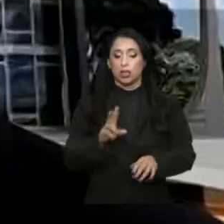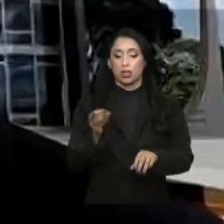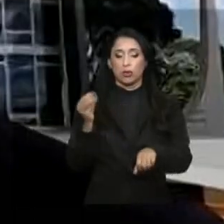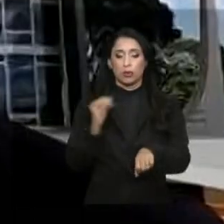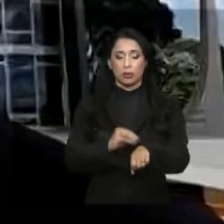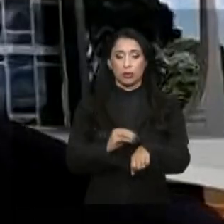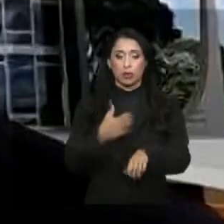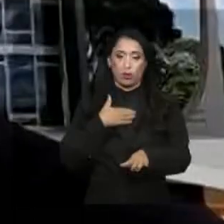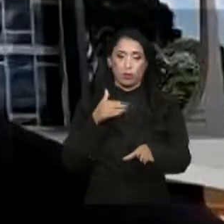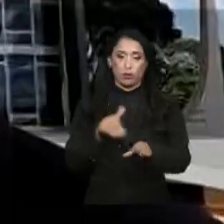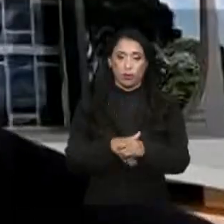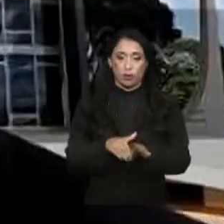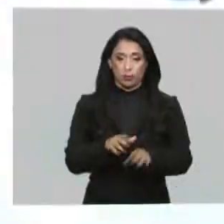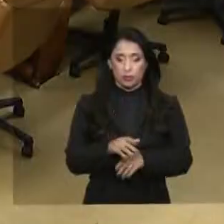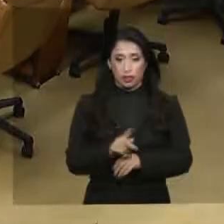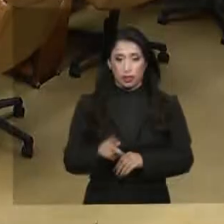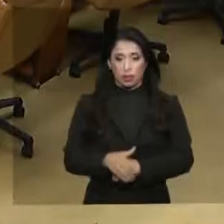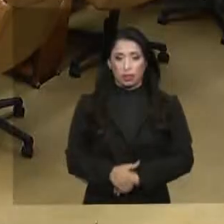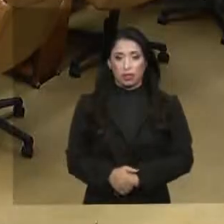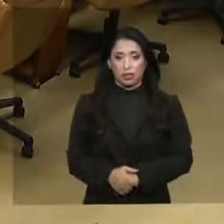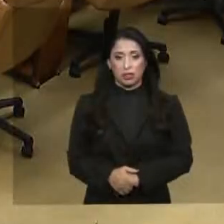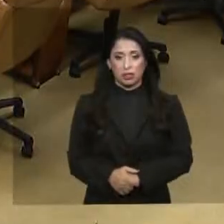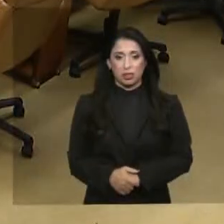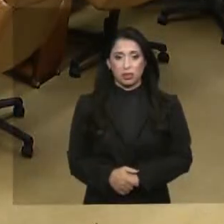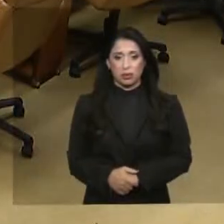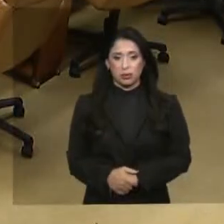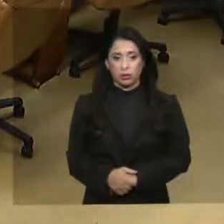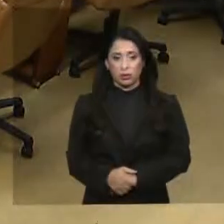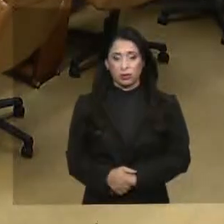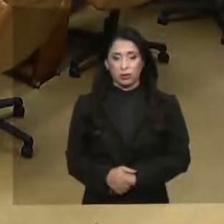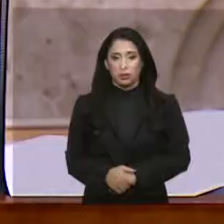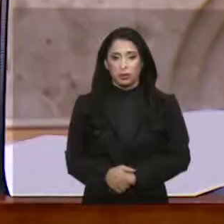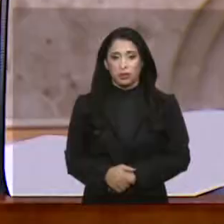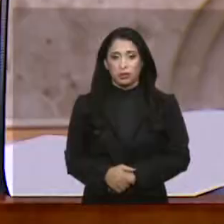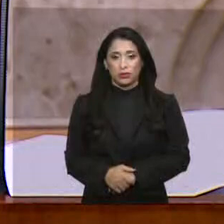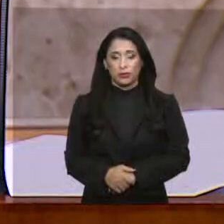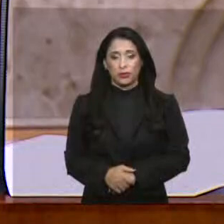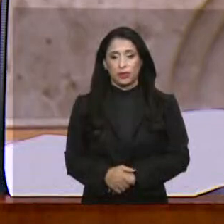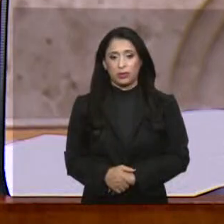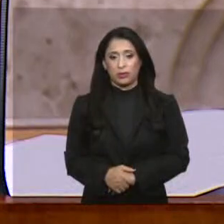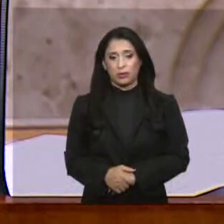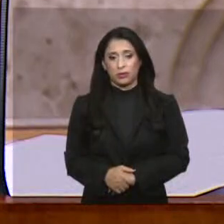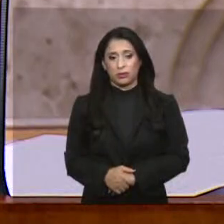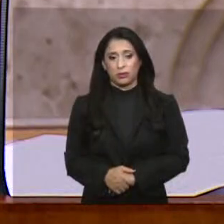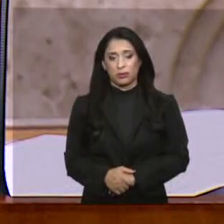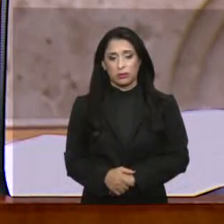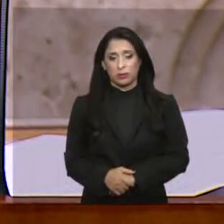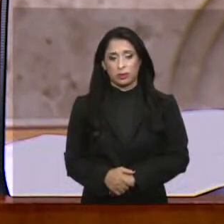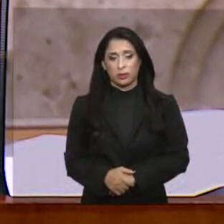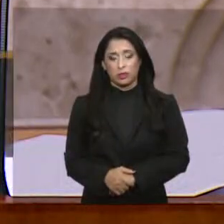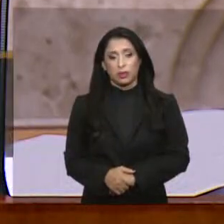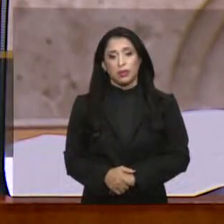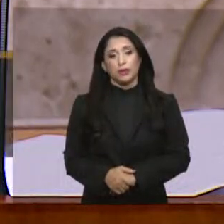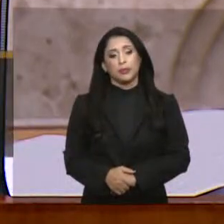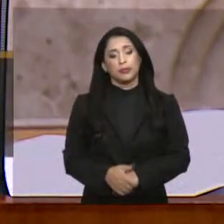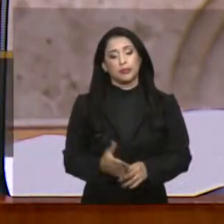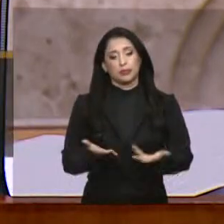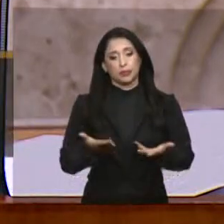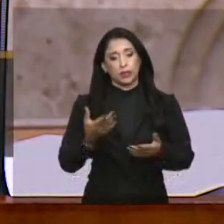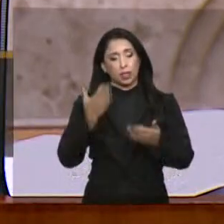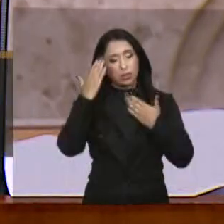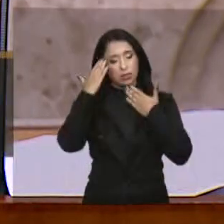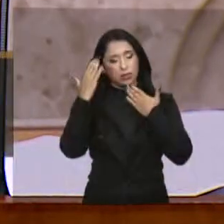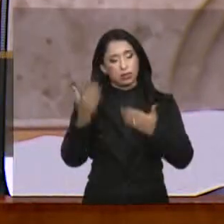culpabilidade. É como voto, senhora presidente. Agradeço ao ministro Nunes Marques, que abre